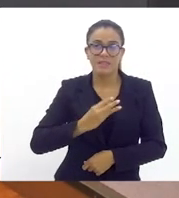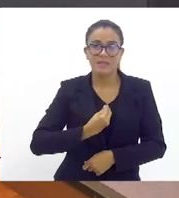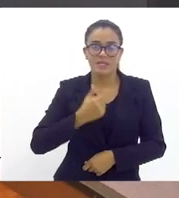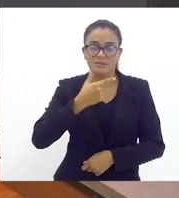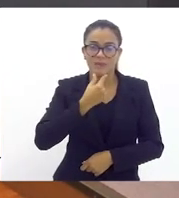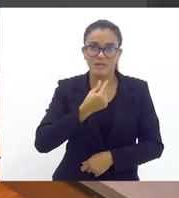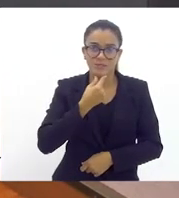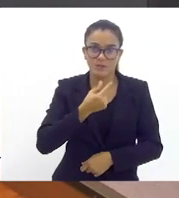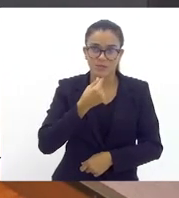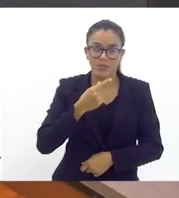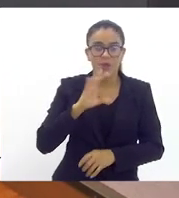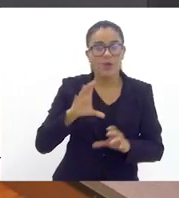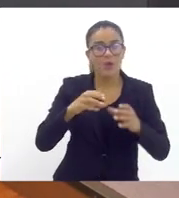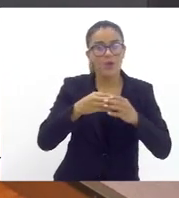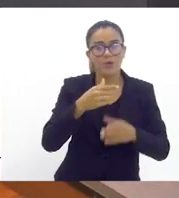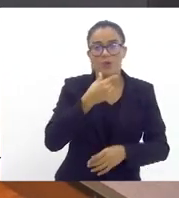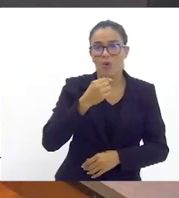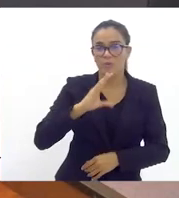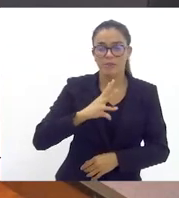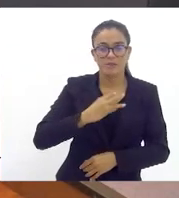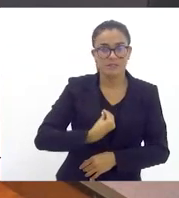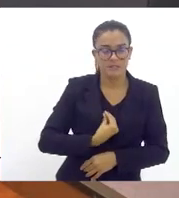W. Nery, que é um coletivo de homens trans